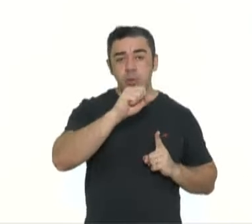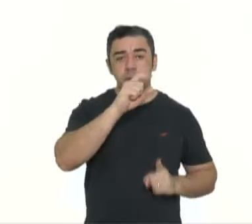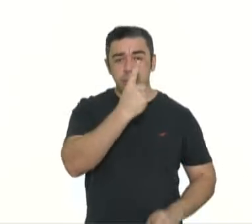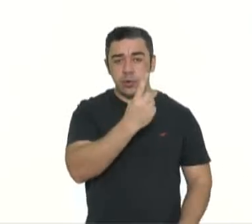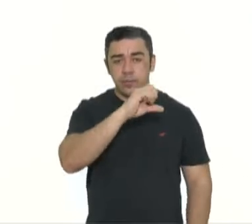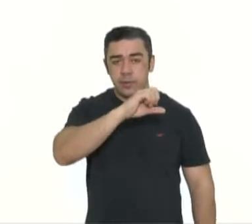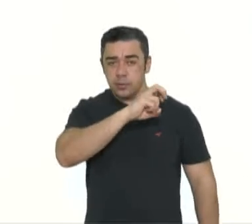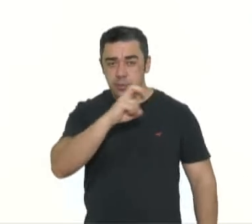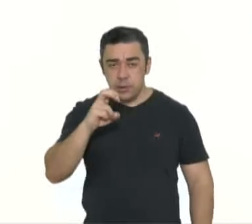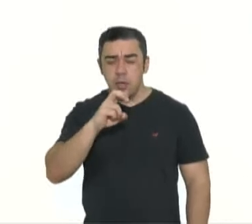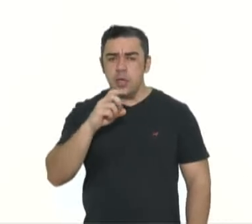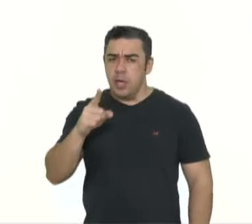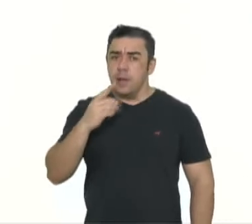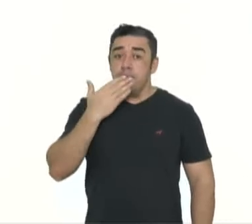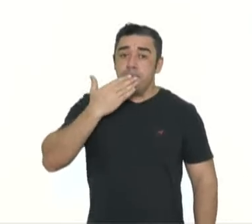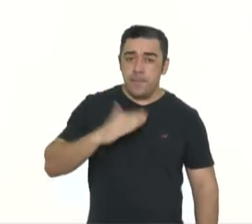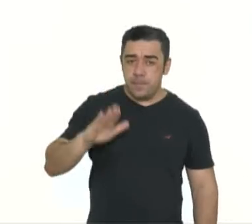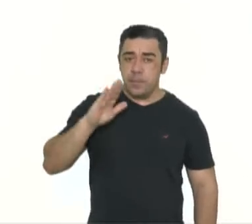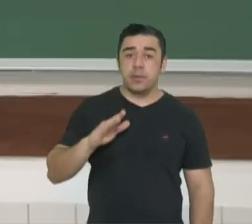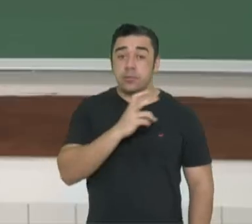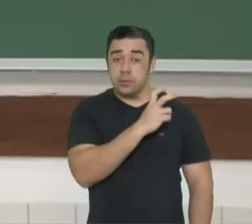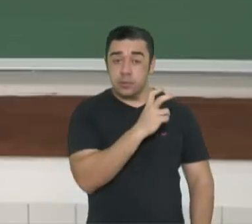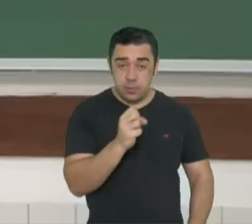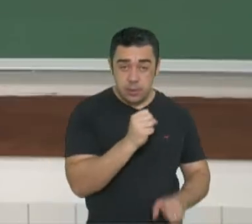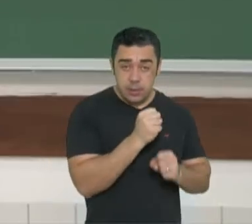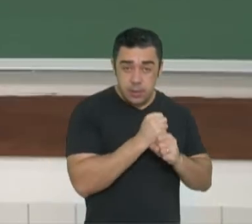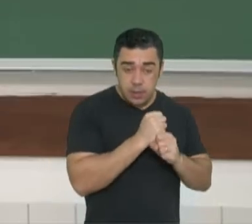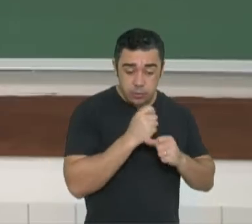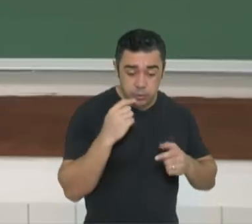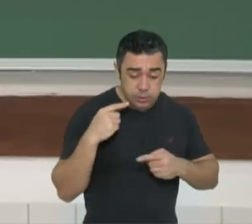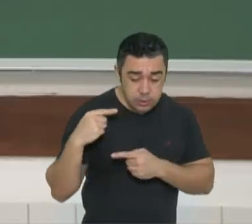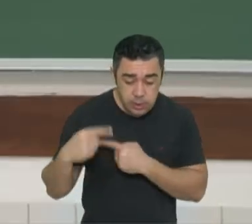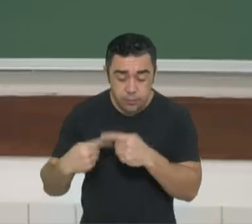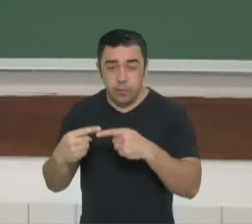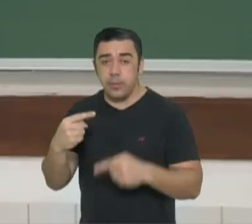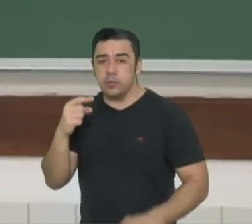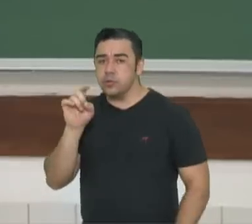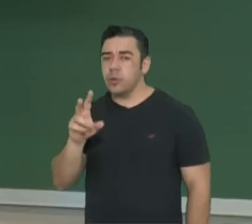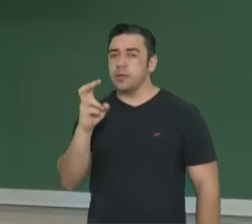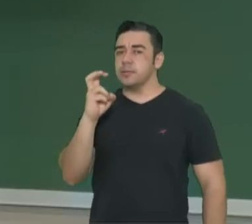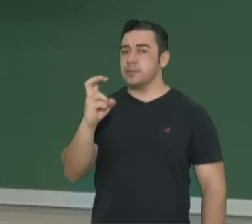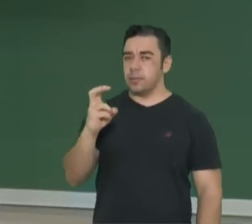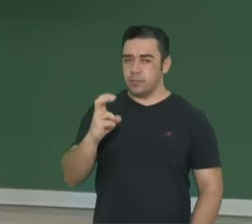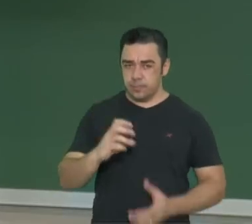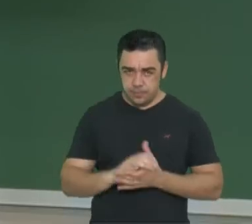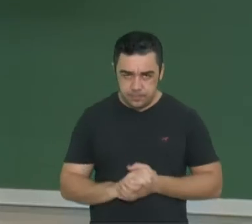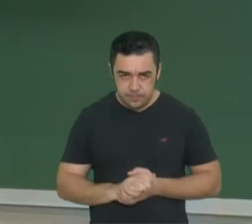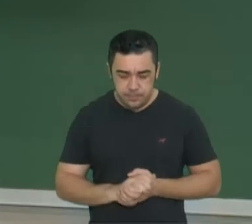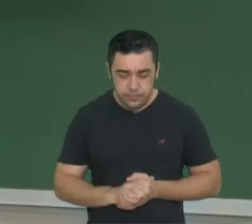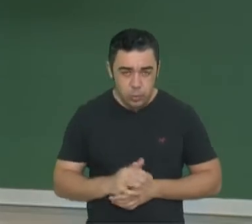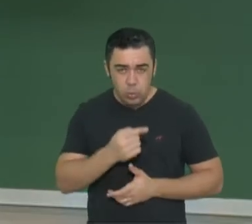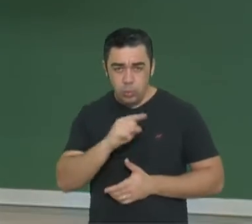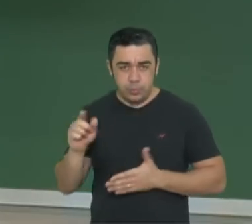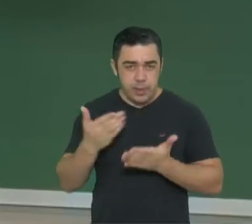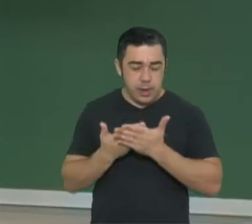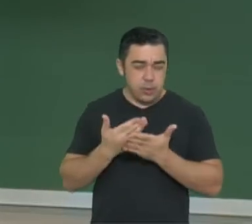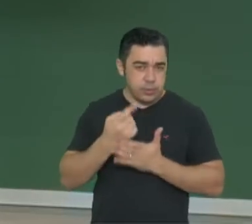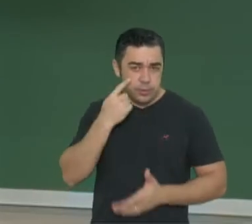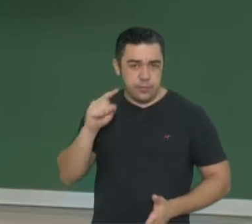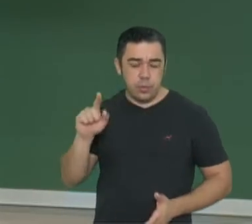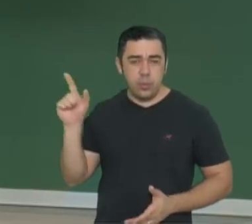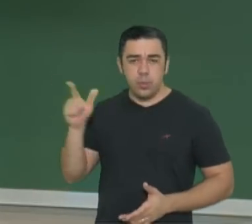50 anos em 5. Continuando, na última aula você viu que para fazer isso,